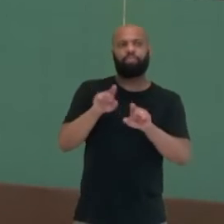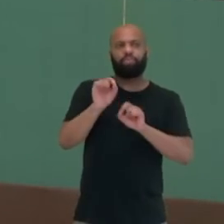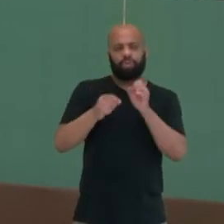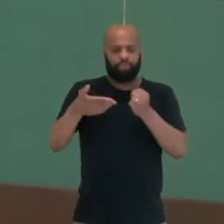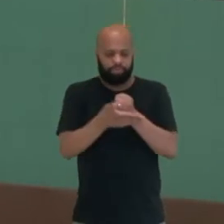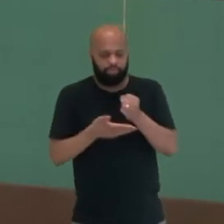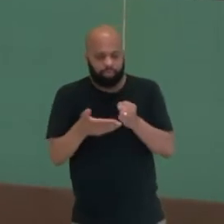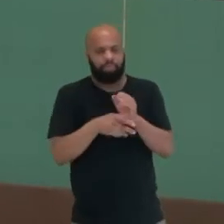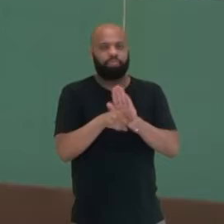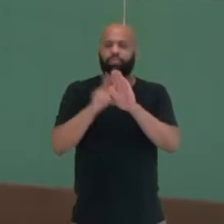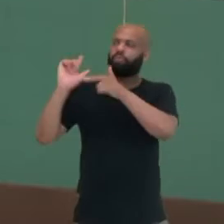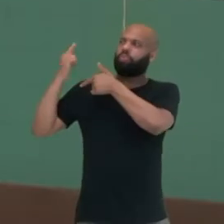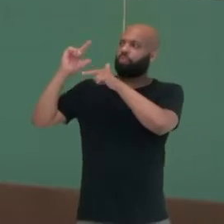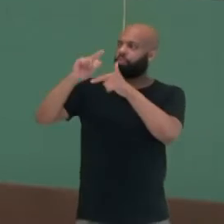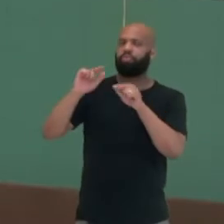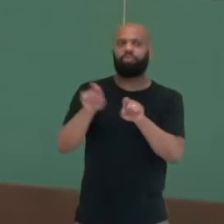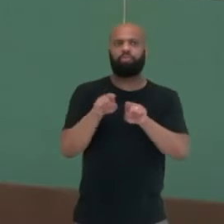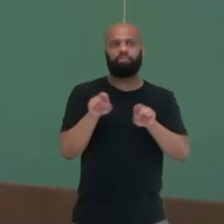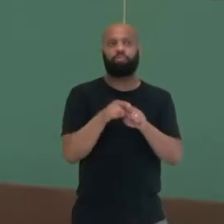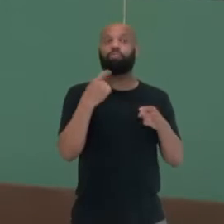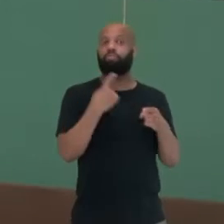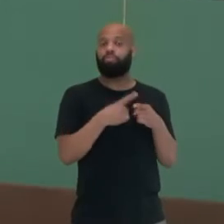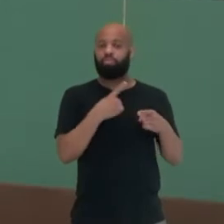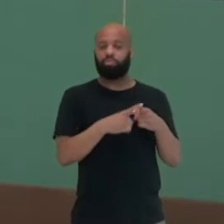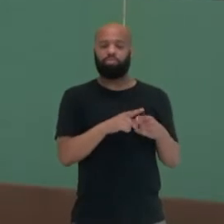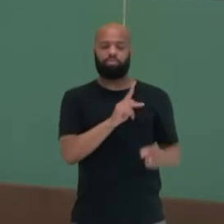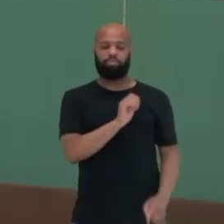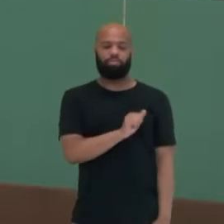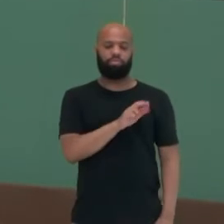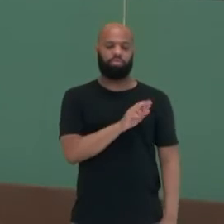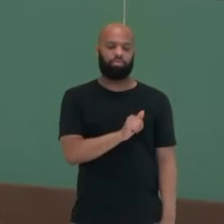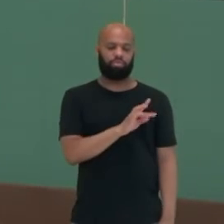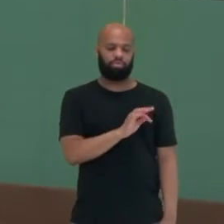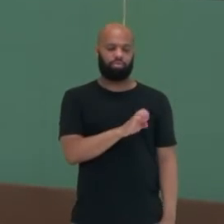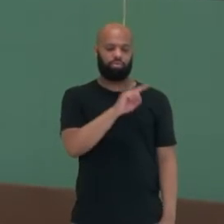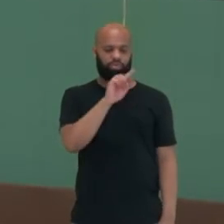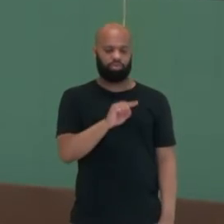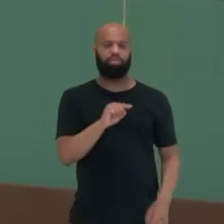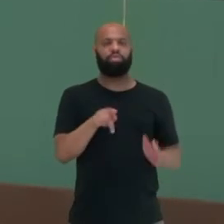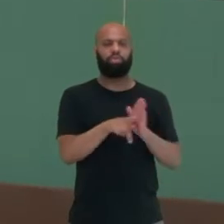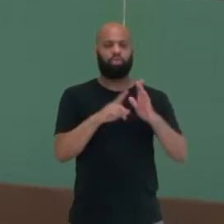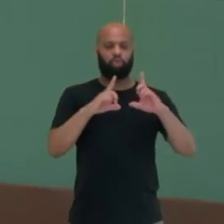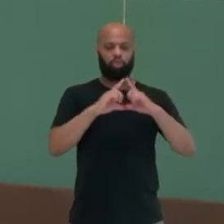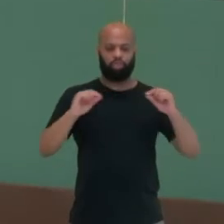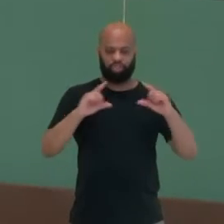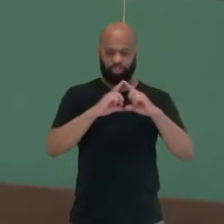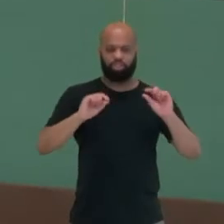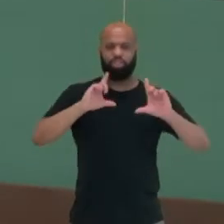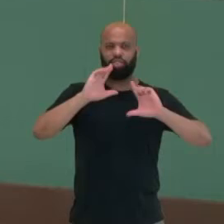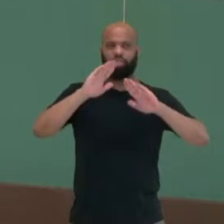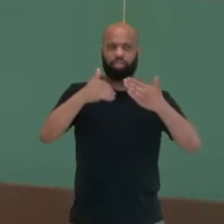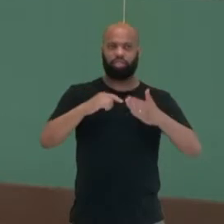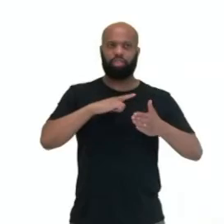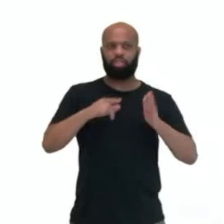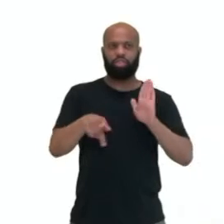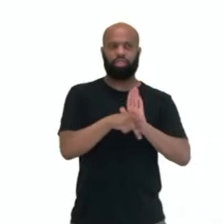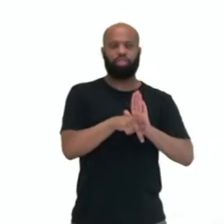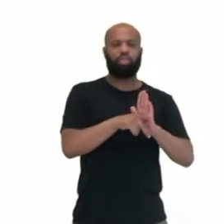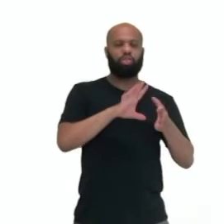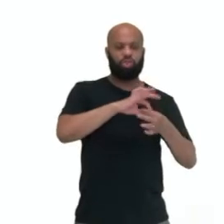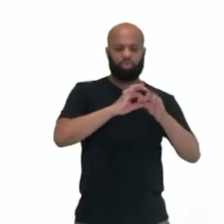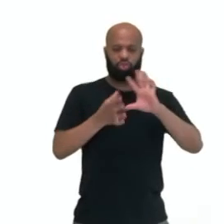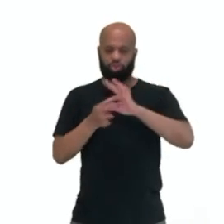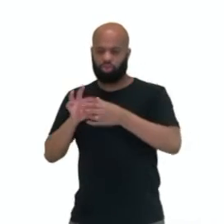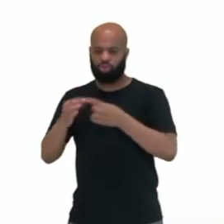as suas tradições. O karatê, vocês já viram que é bem tradicional no Japão. Então, eles trouxeram para os Jogos Olímpicos de Tóquio o